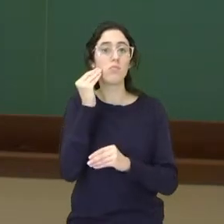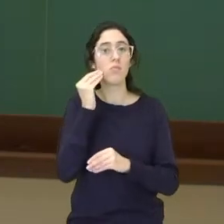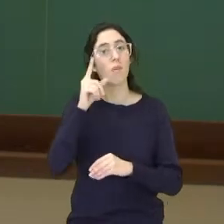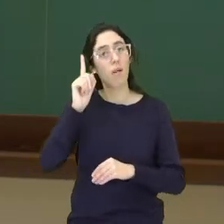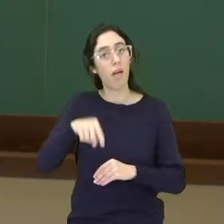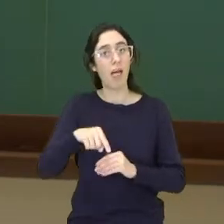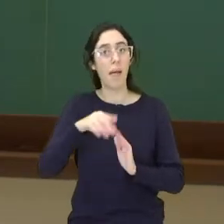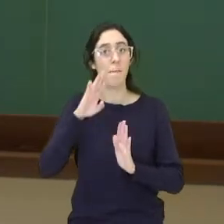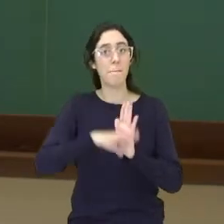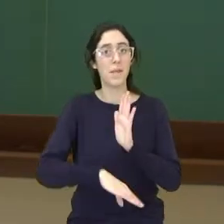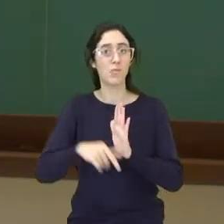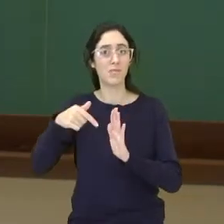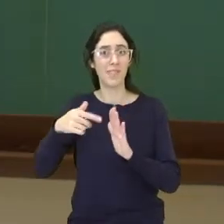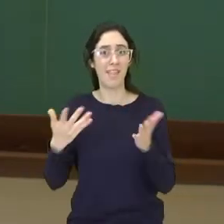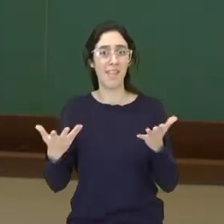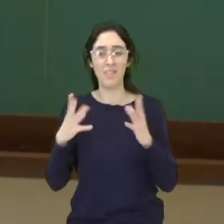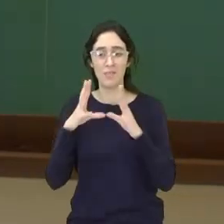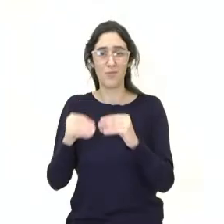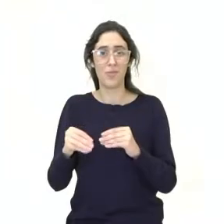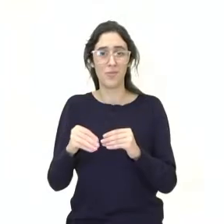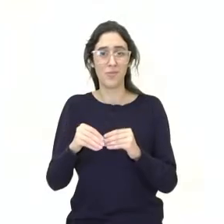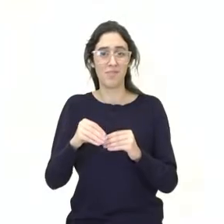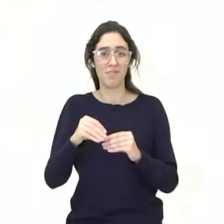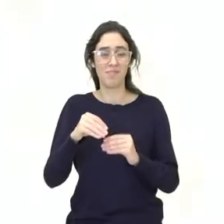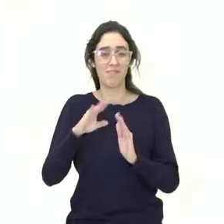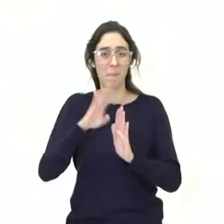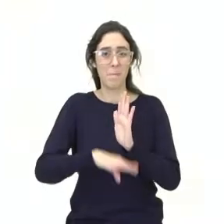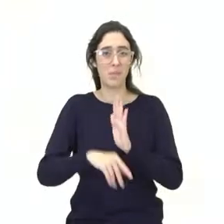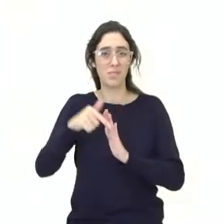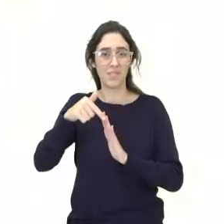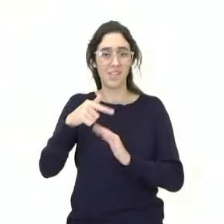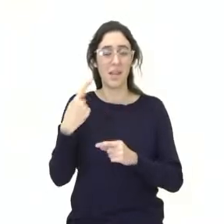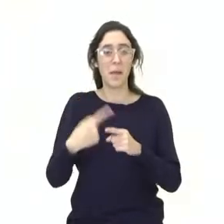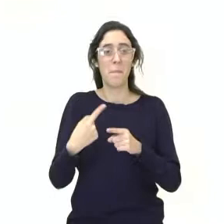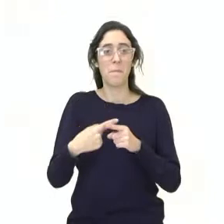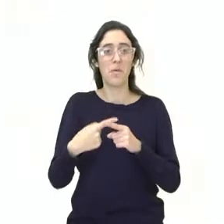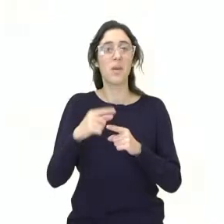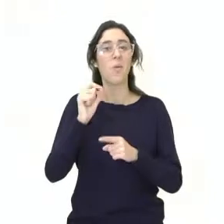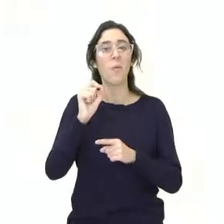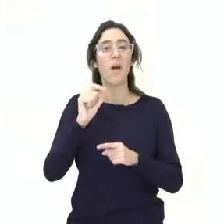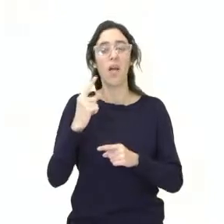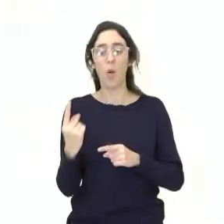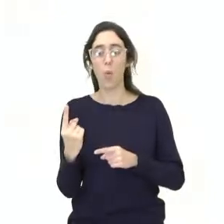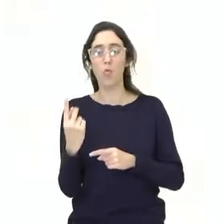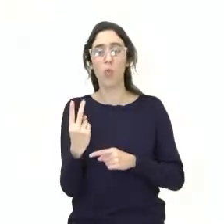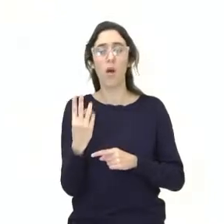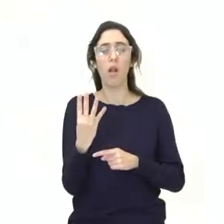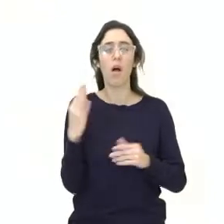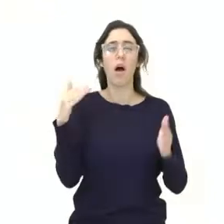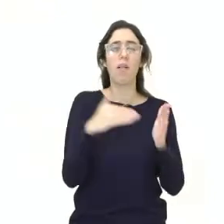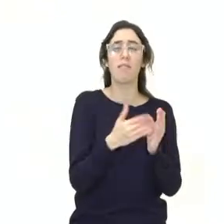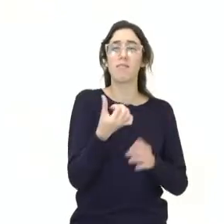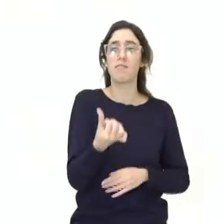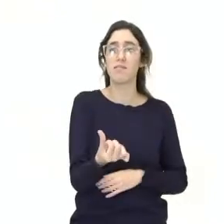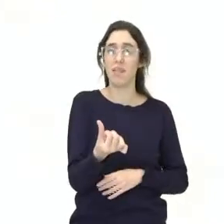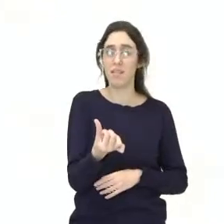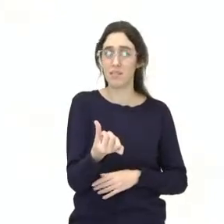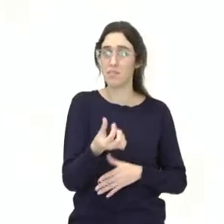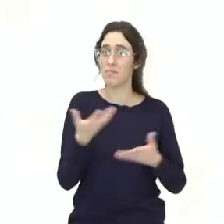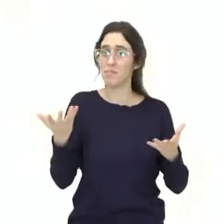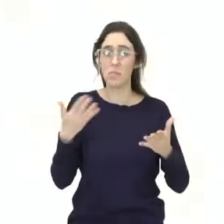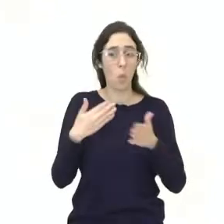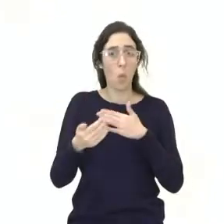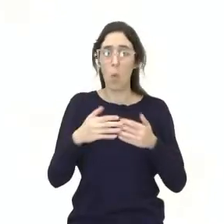Vamos conferir essa ideia? Num dado, temos as faces numeradas de 1 a 6. Portanto, no lançamento,